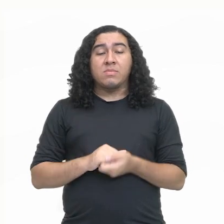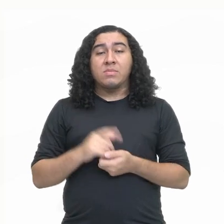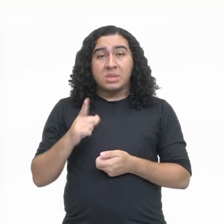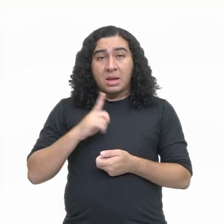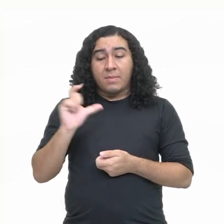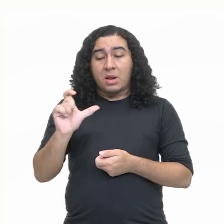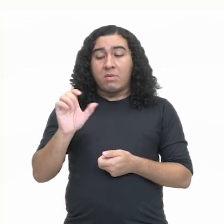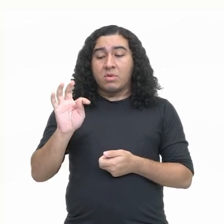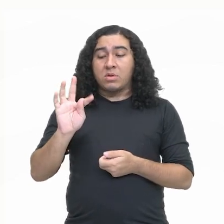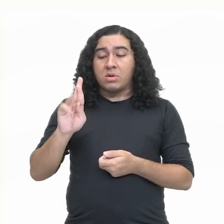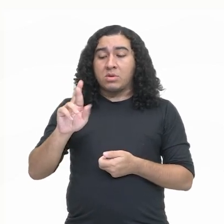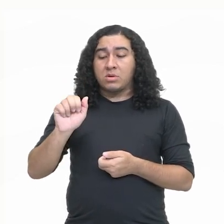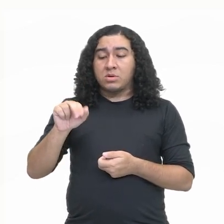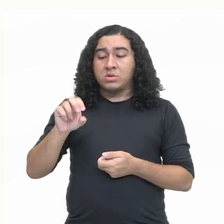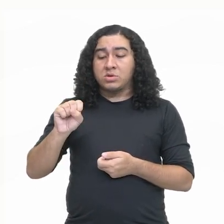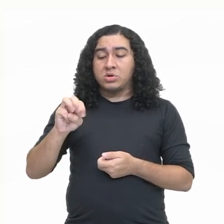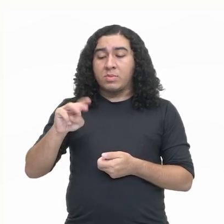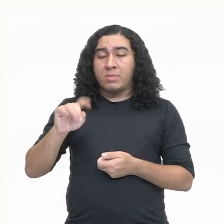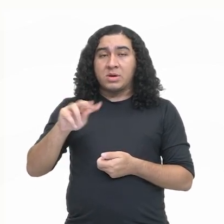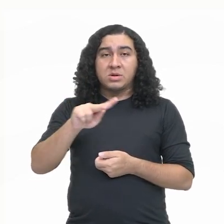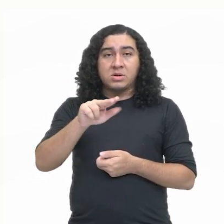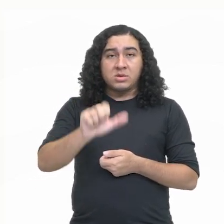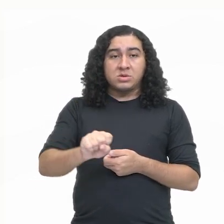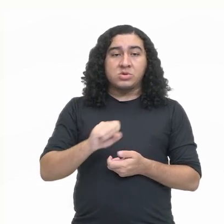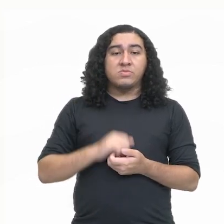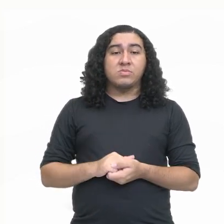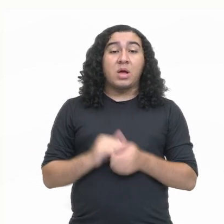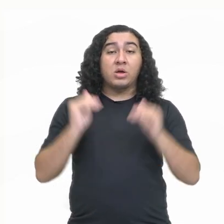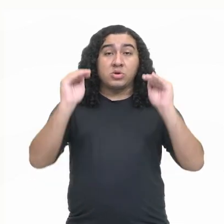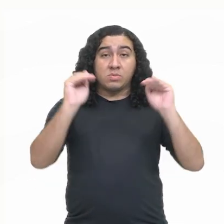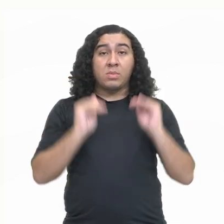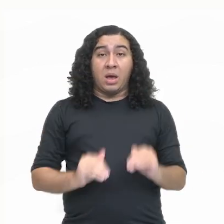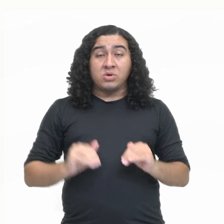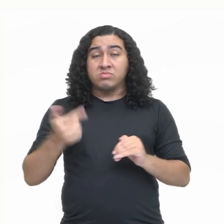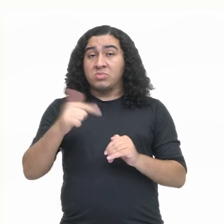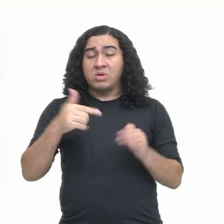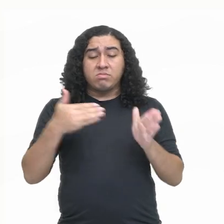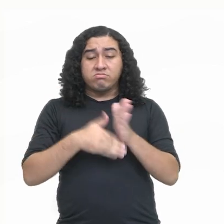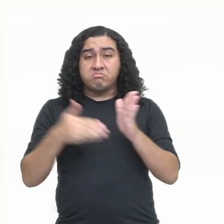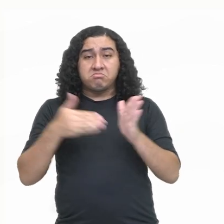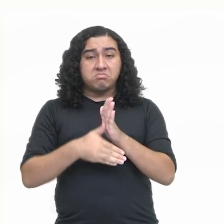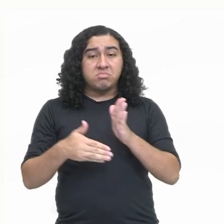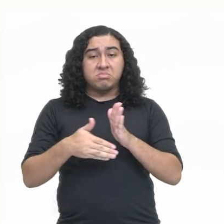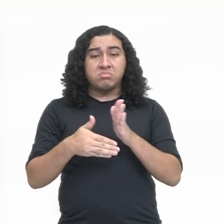transmembranas. As periféricas são aquelas que não penetram na membrana